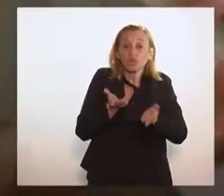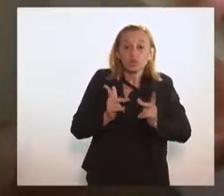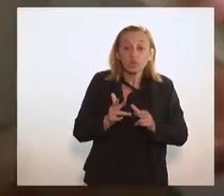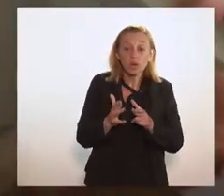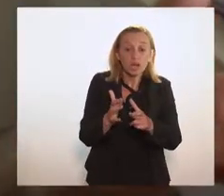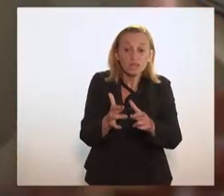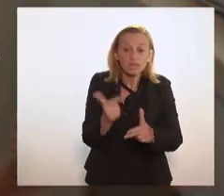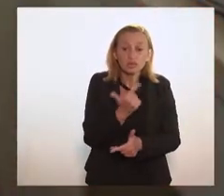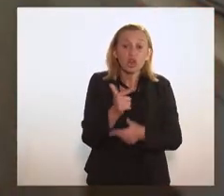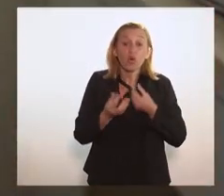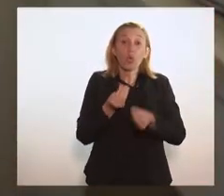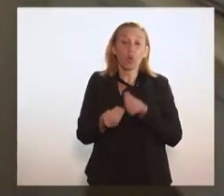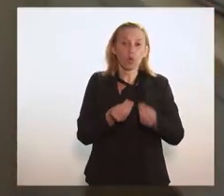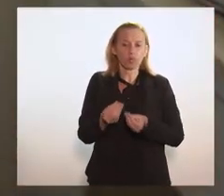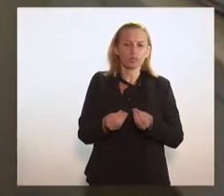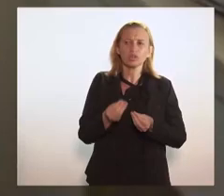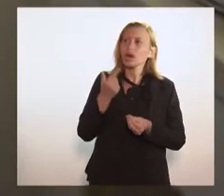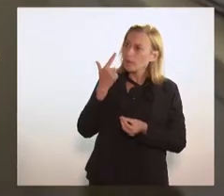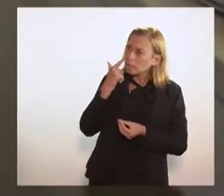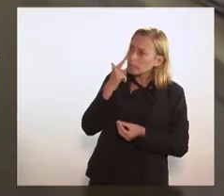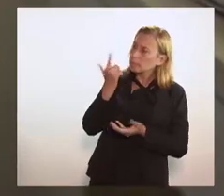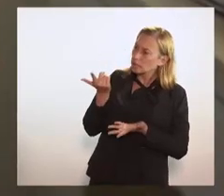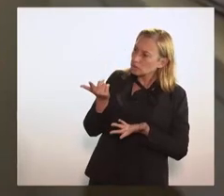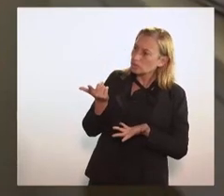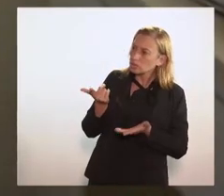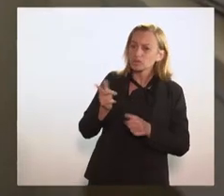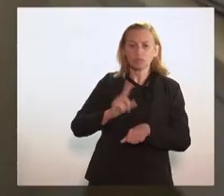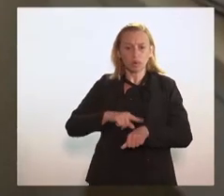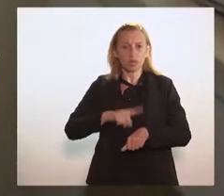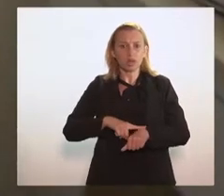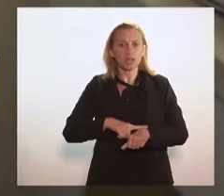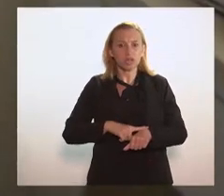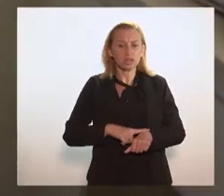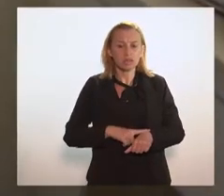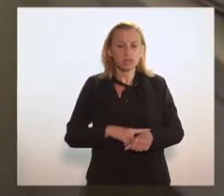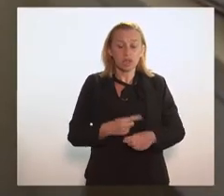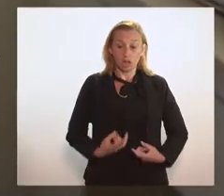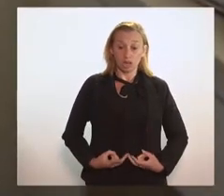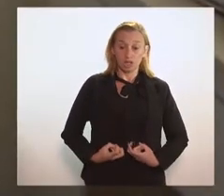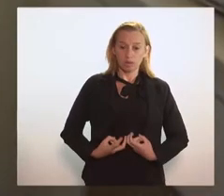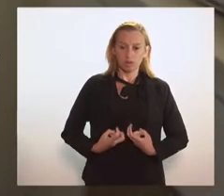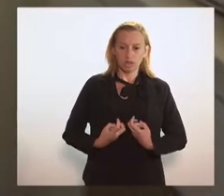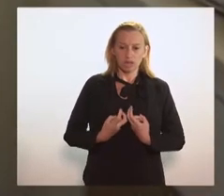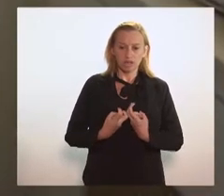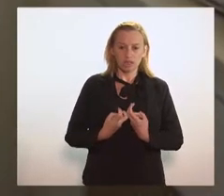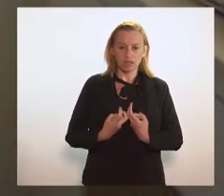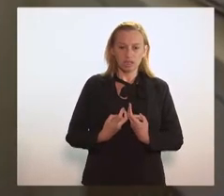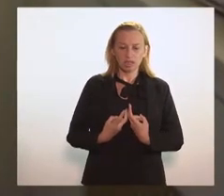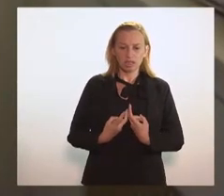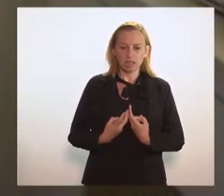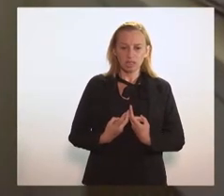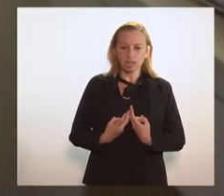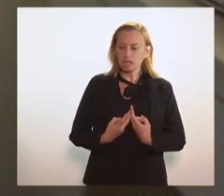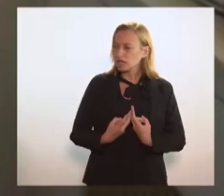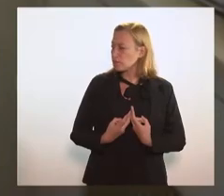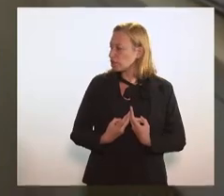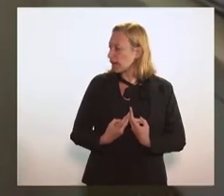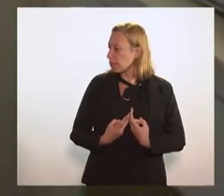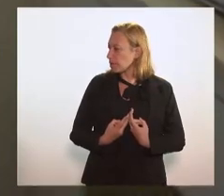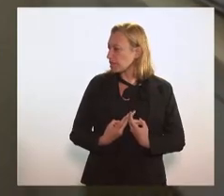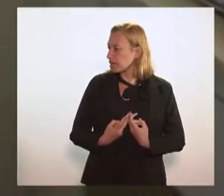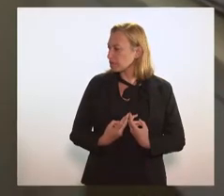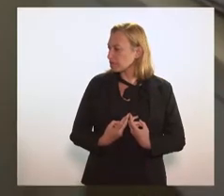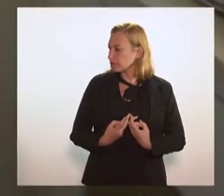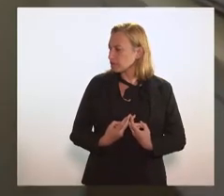tratar. Já pensou nesse momento fazer uma quimioterapia e ter que pegar um